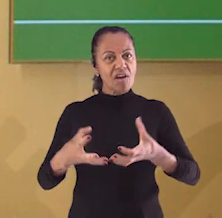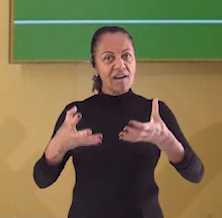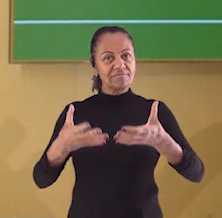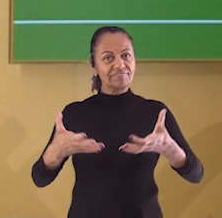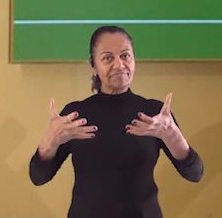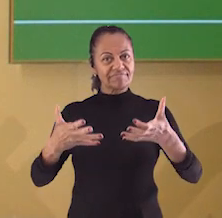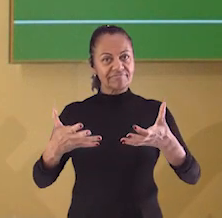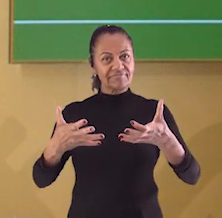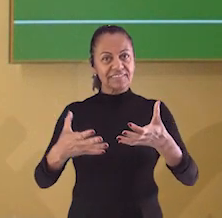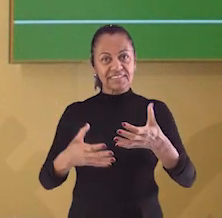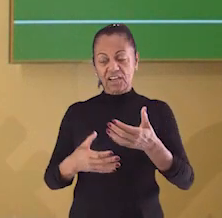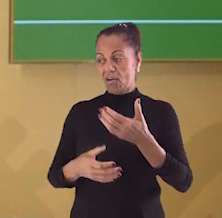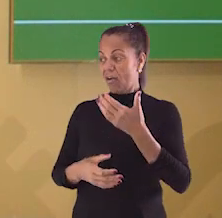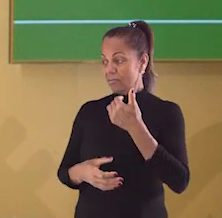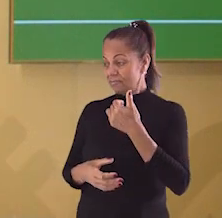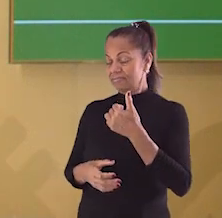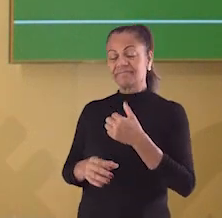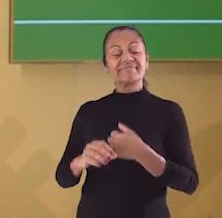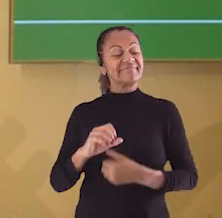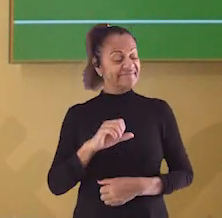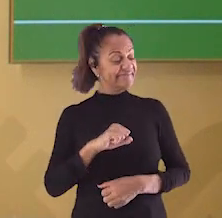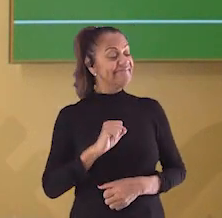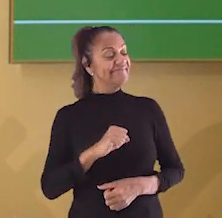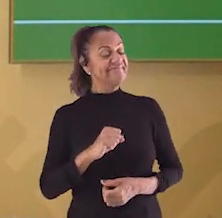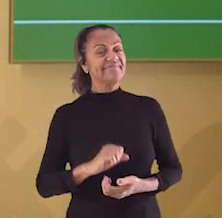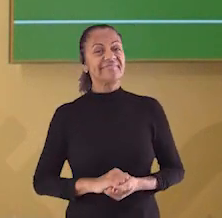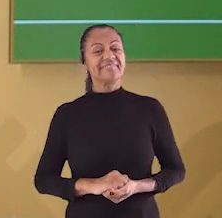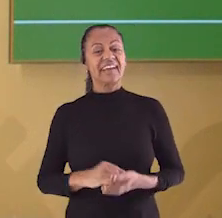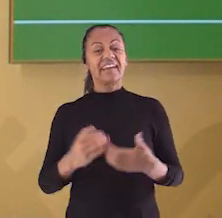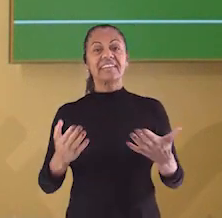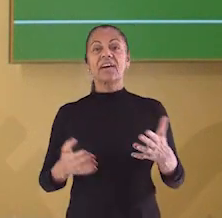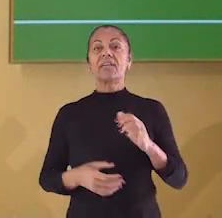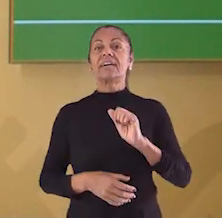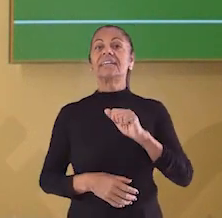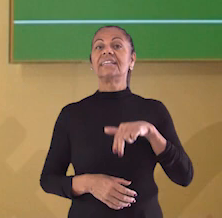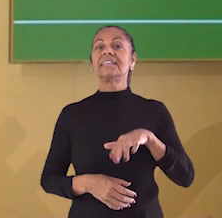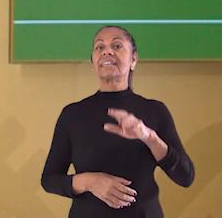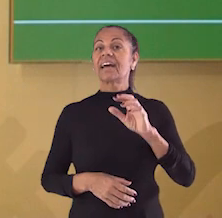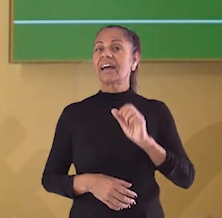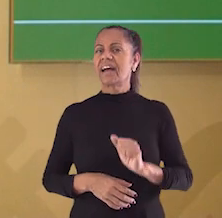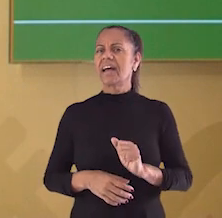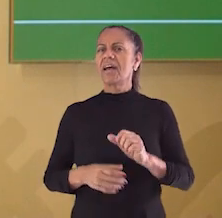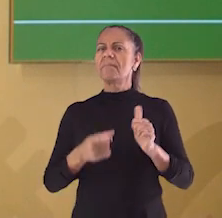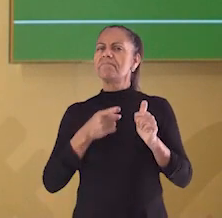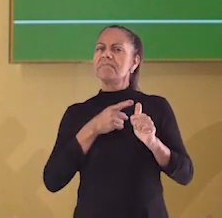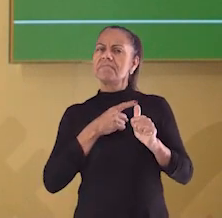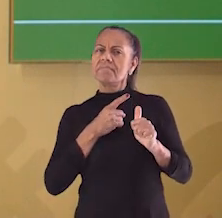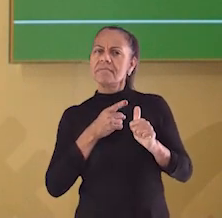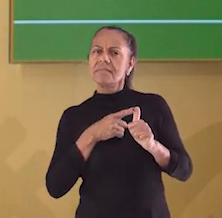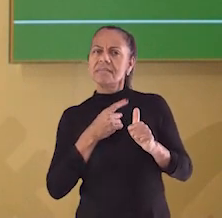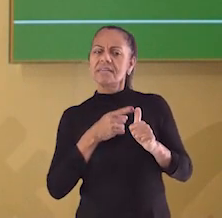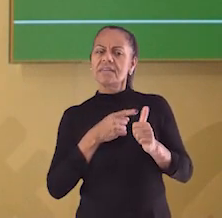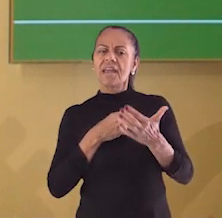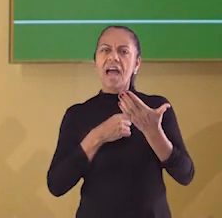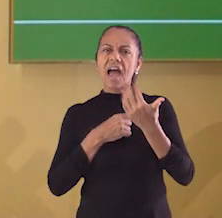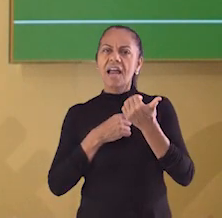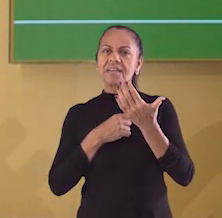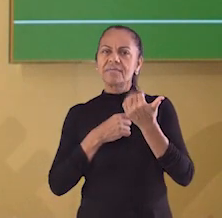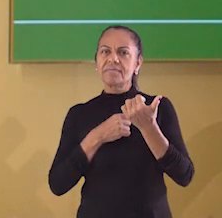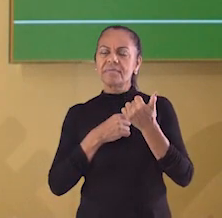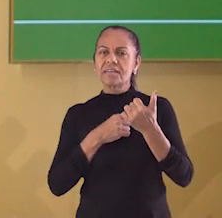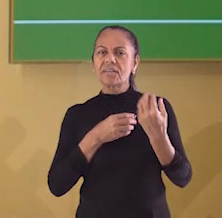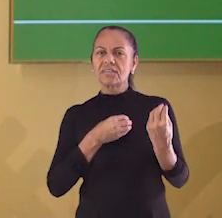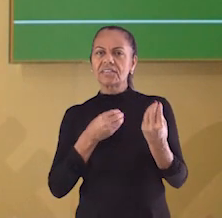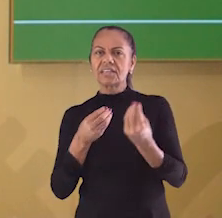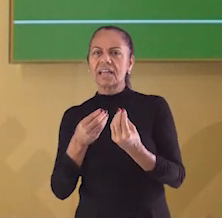Pois é. Tem que comer? Sim. Pois é. Então, é isso que a gente vai fazer aqui agora. Então, Ana Júlia, primeiro alimento que eu